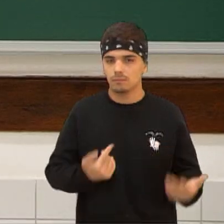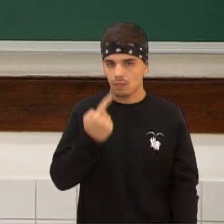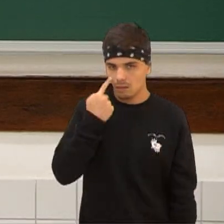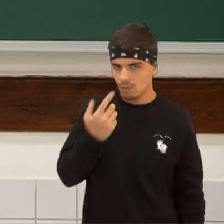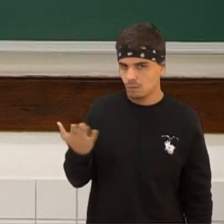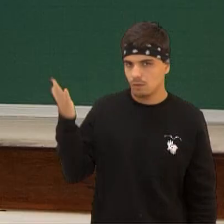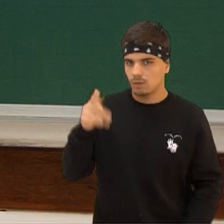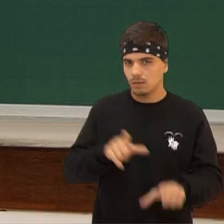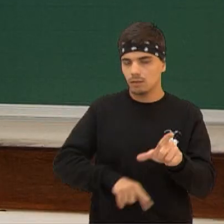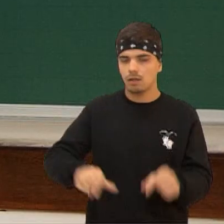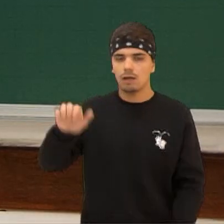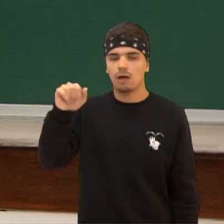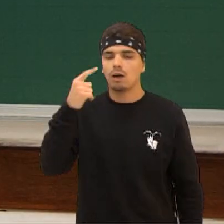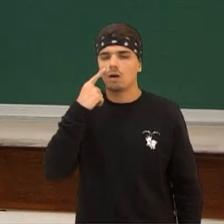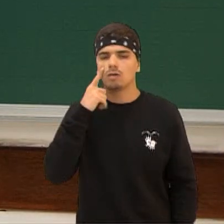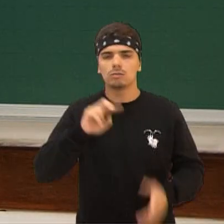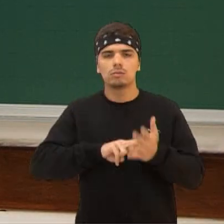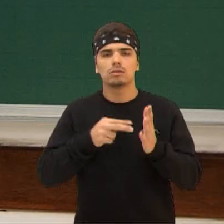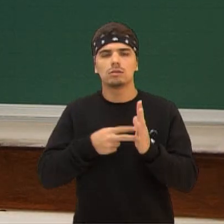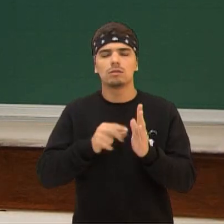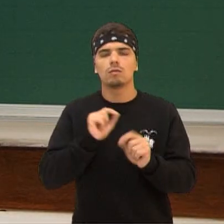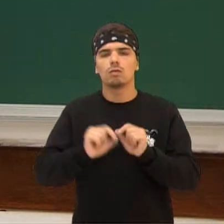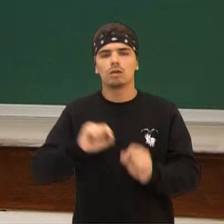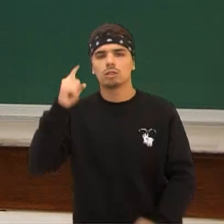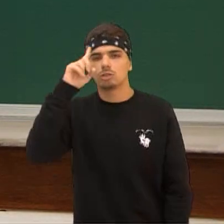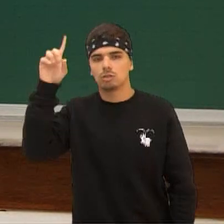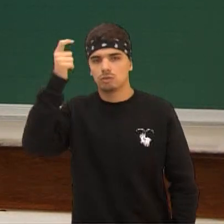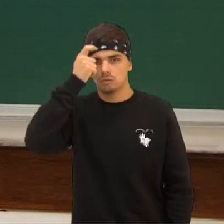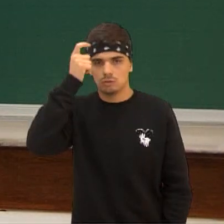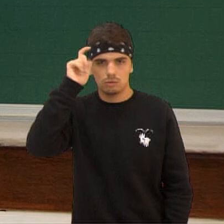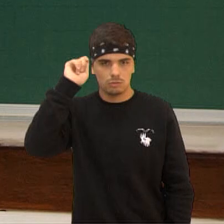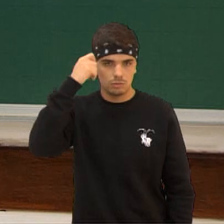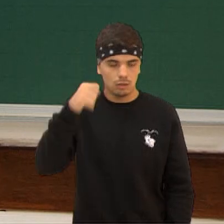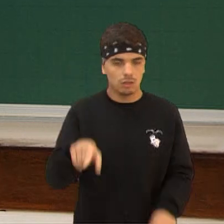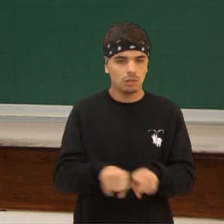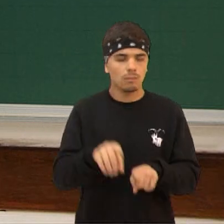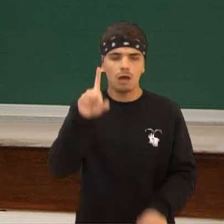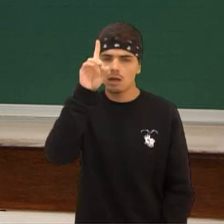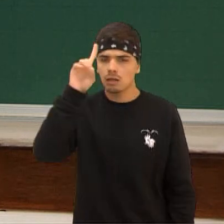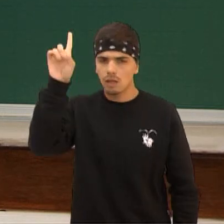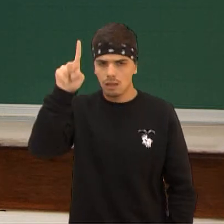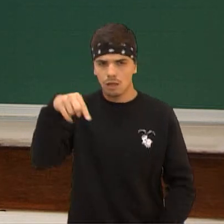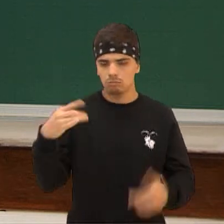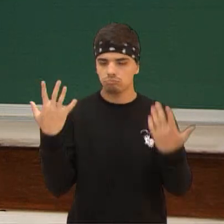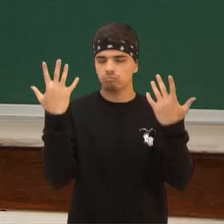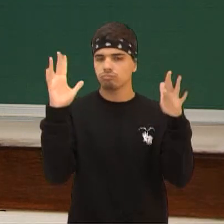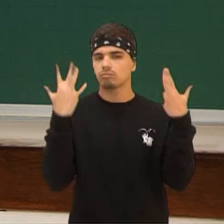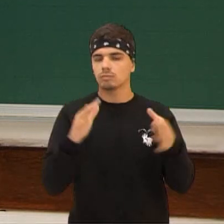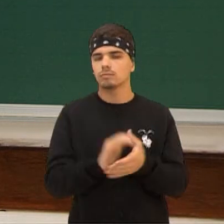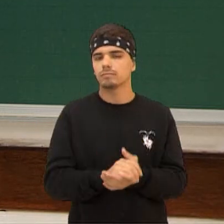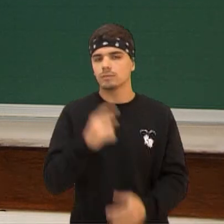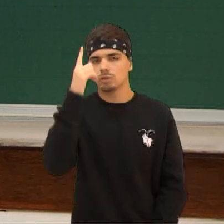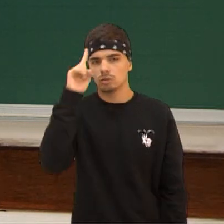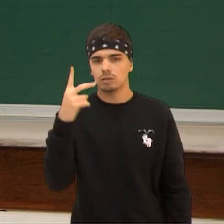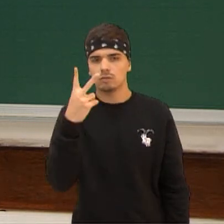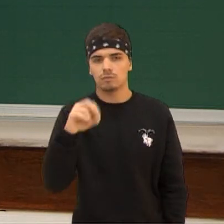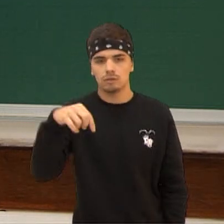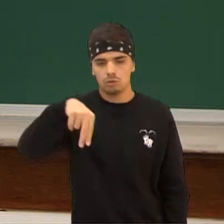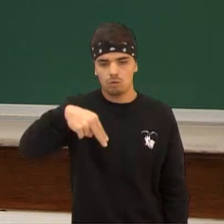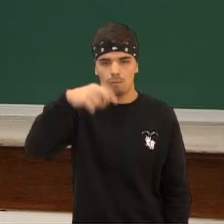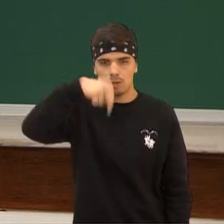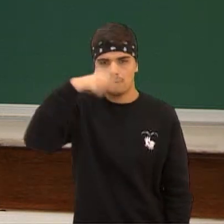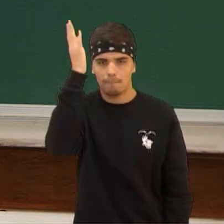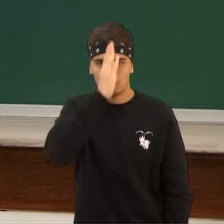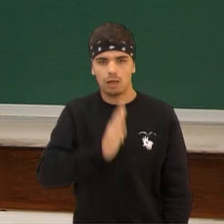Olha lá, letra A, significa o Dia da Consciência Negra. E essa data é comemorada no dia 20 de novembro no Brasil.